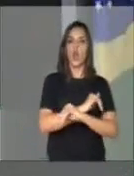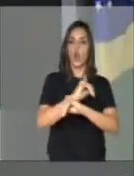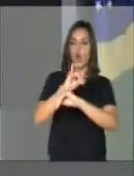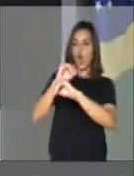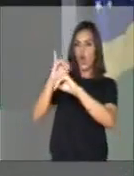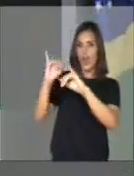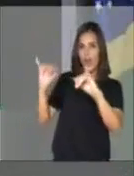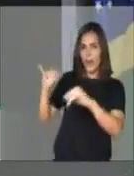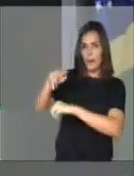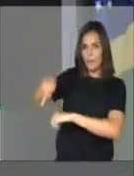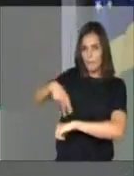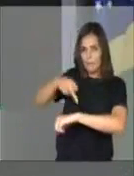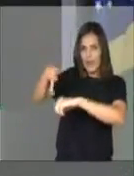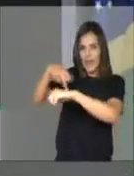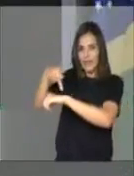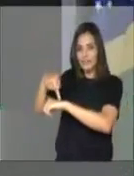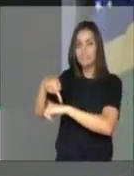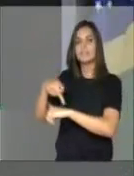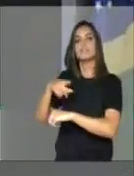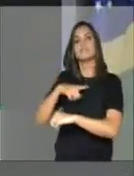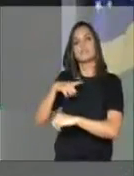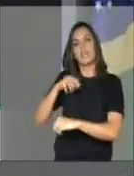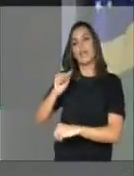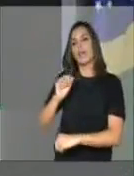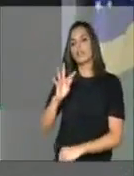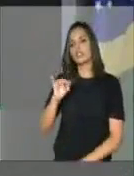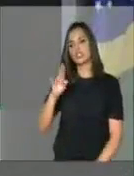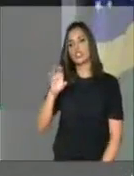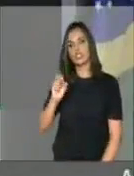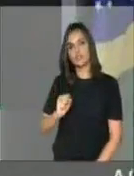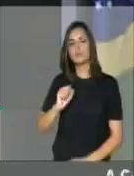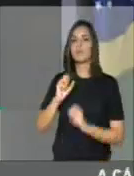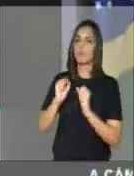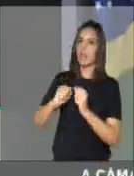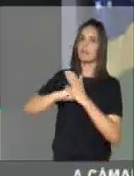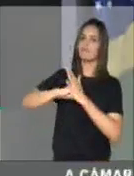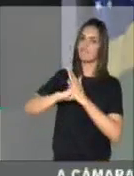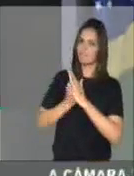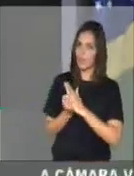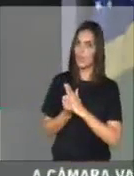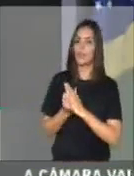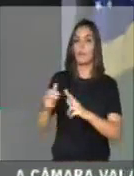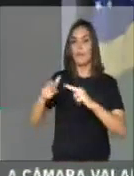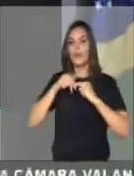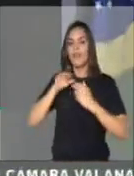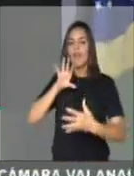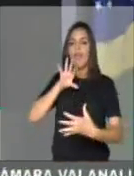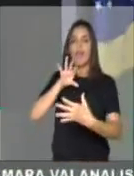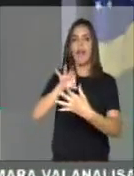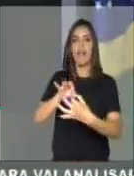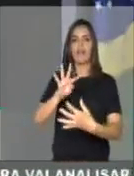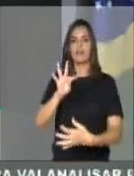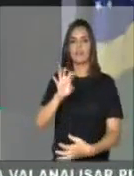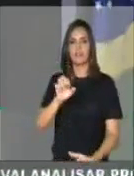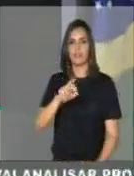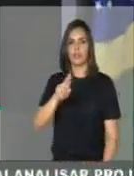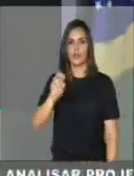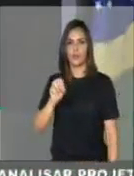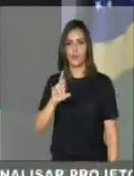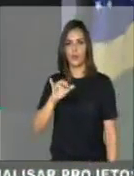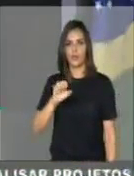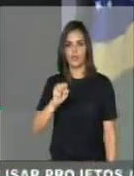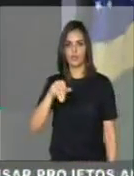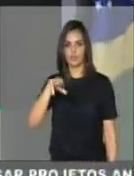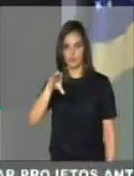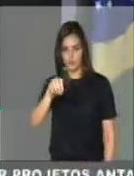àqueles países mediante indicação de ativos sujeitos à indisponibilidade em razão de terrorismo, seu financiamento